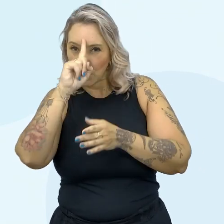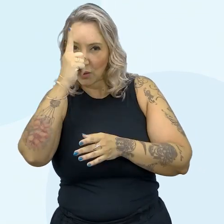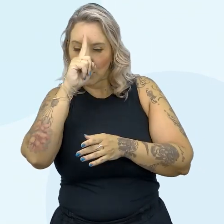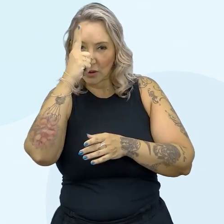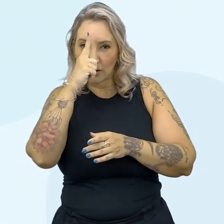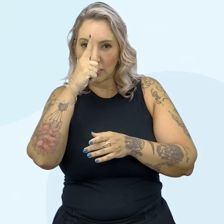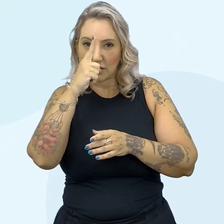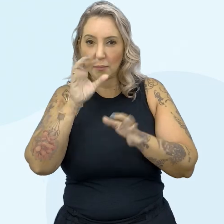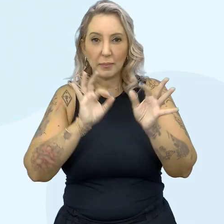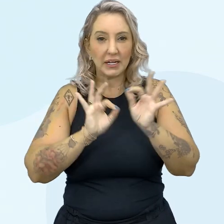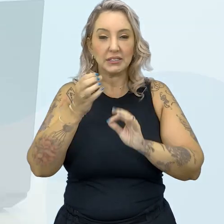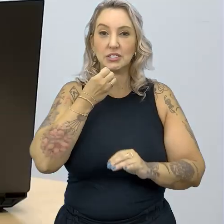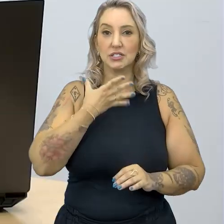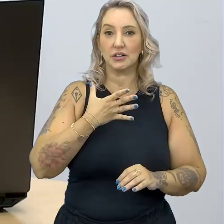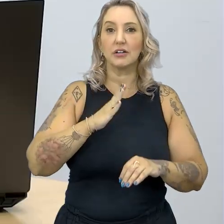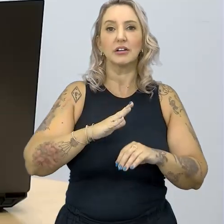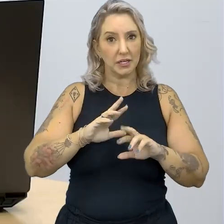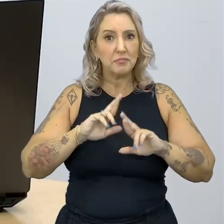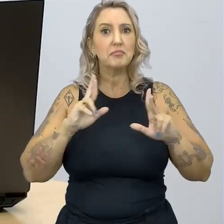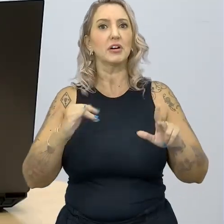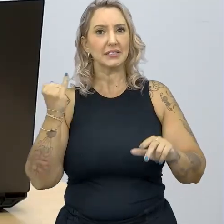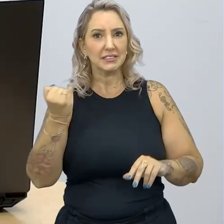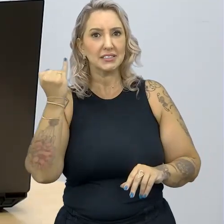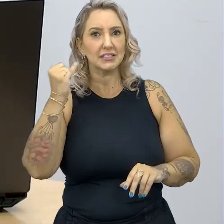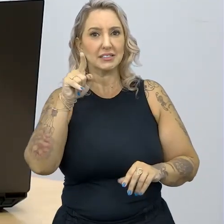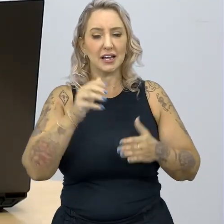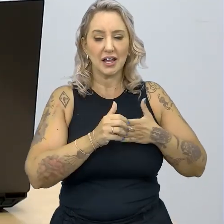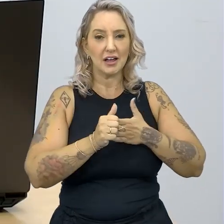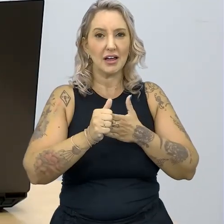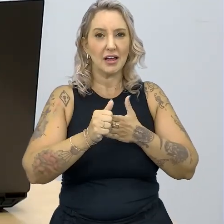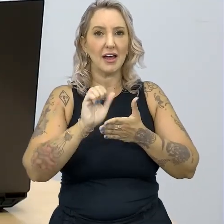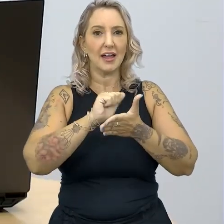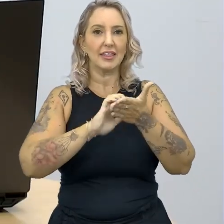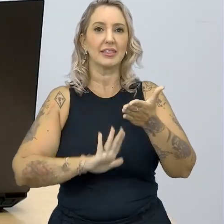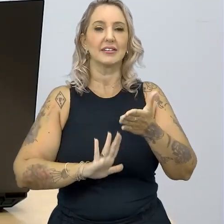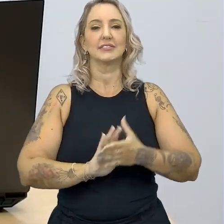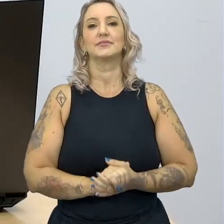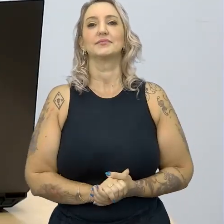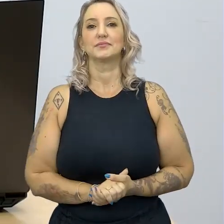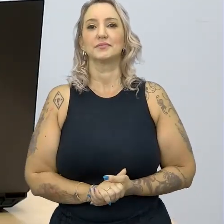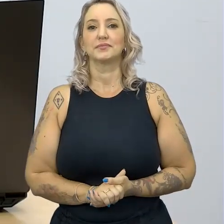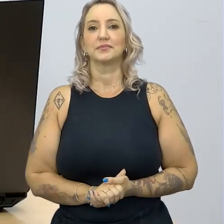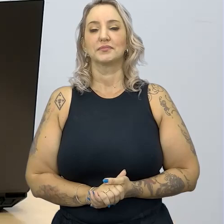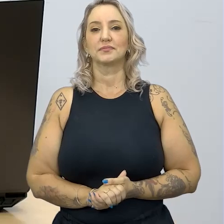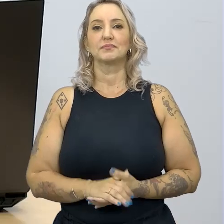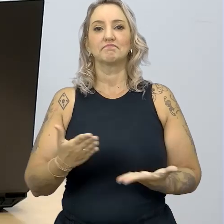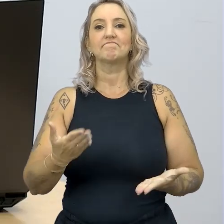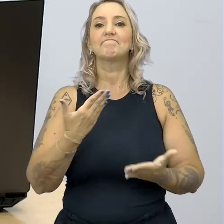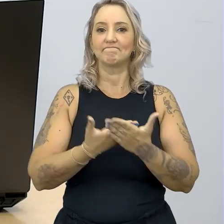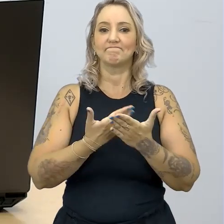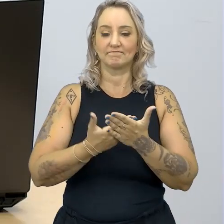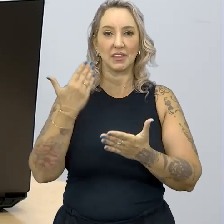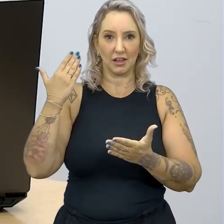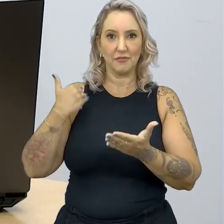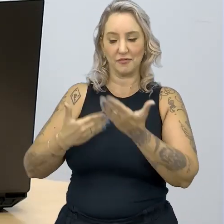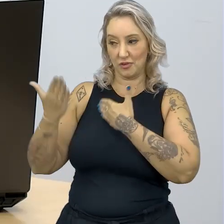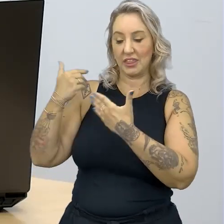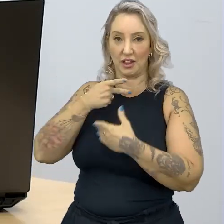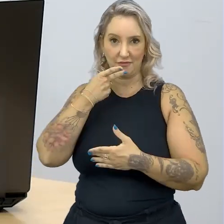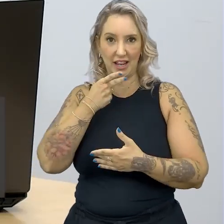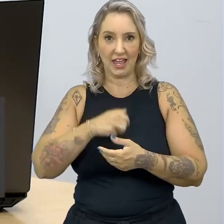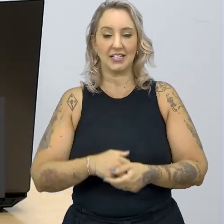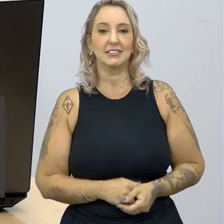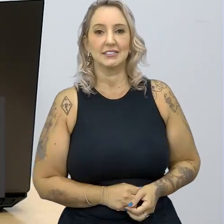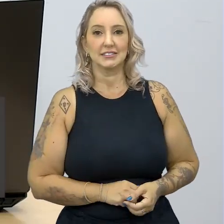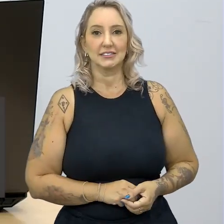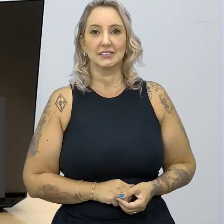questionamentos bem planejados farão toda a diferença para conduzir a atividade. Então, pessoal, como a gente viu, eu só estou retomando aqui a minha fala,